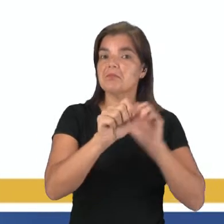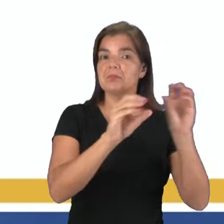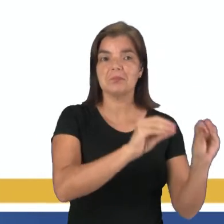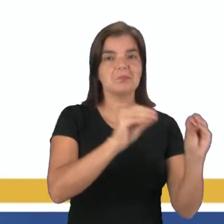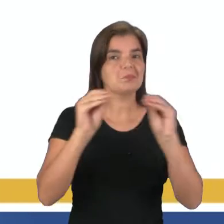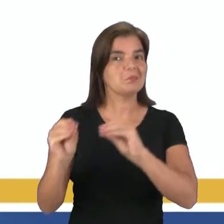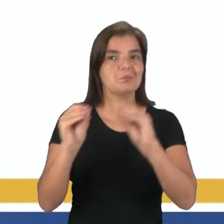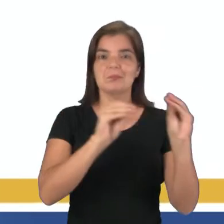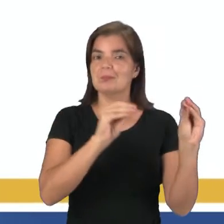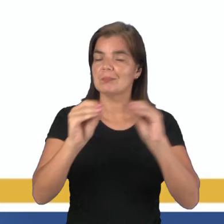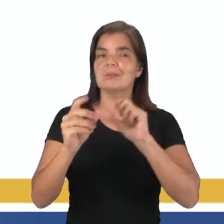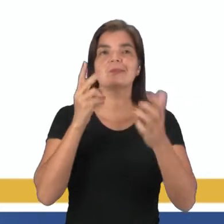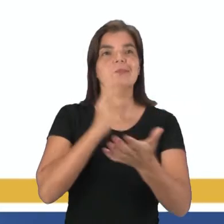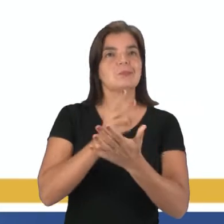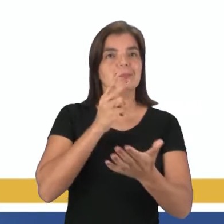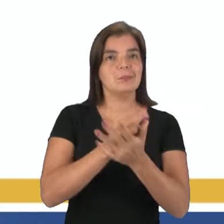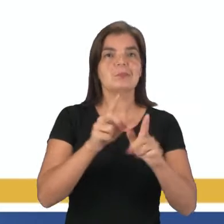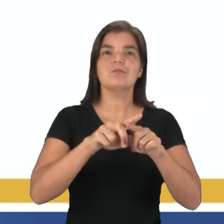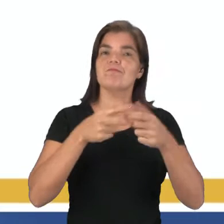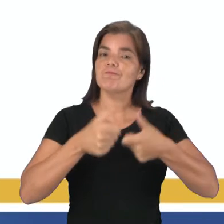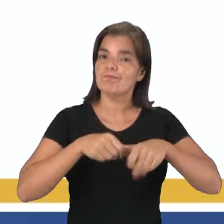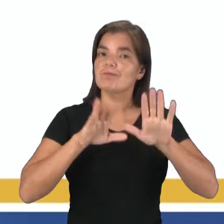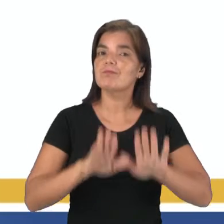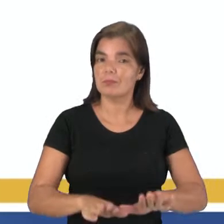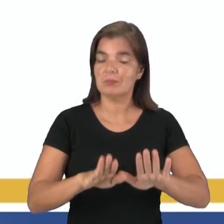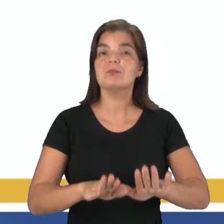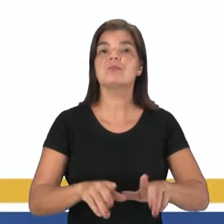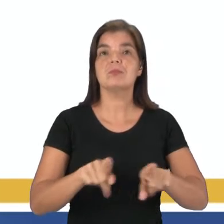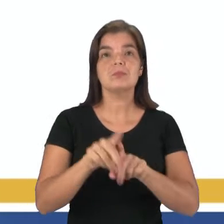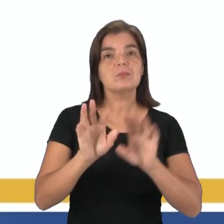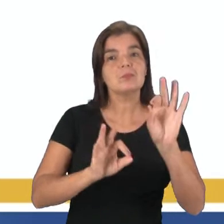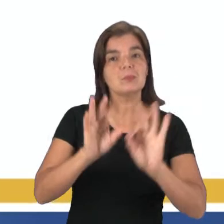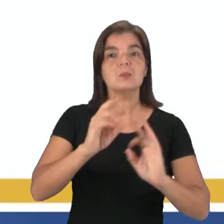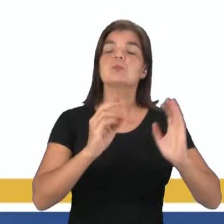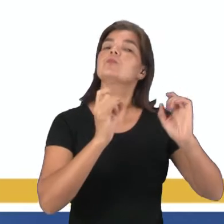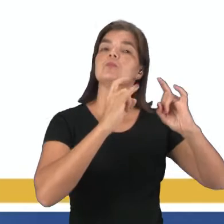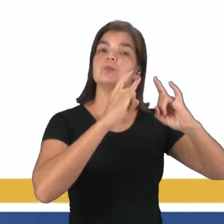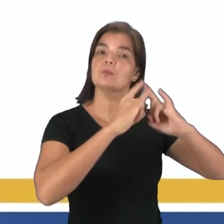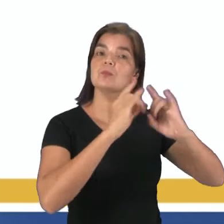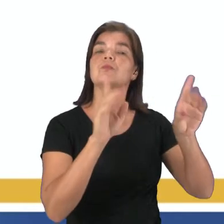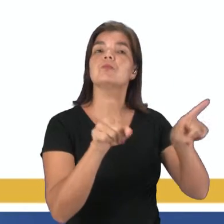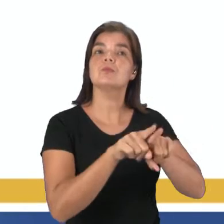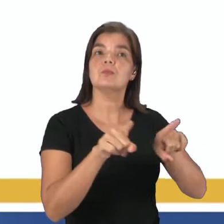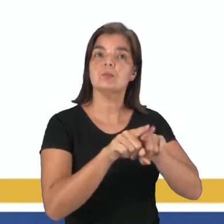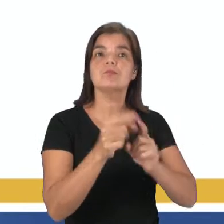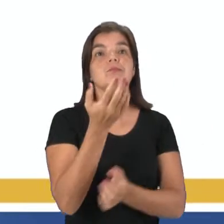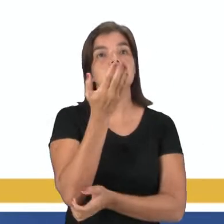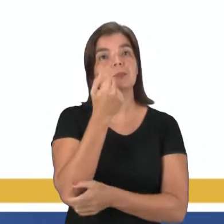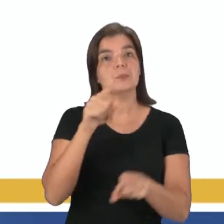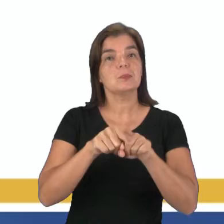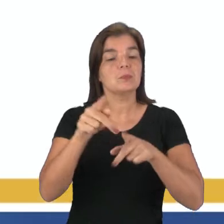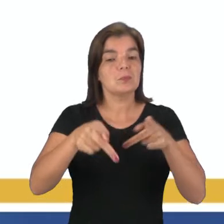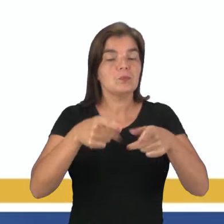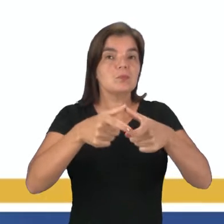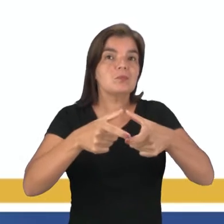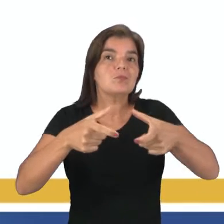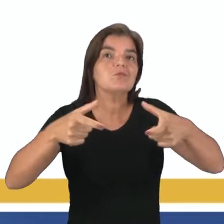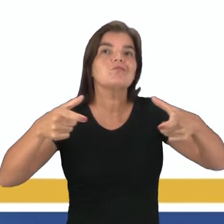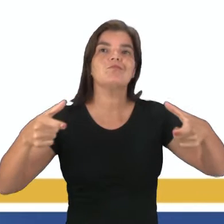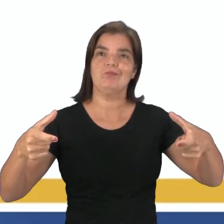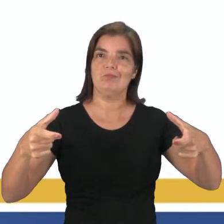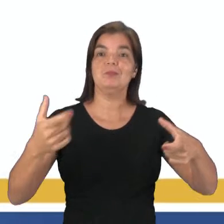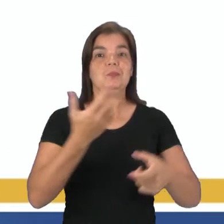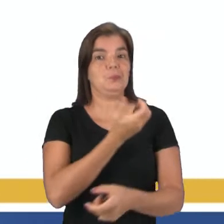alimento e não precisavam mais se mudar constantemente. Passaram a se fixar em um território e a formar aldeias. Com mais oferta de alimento,